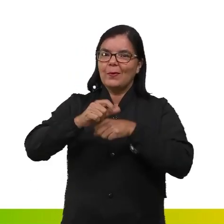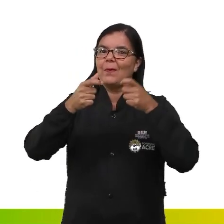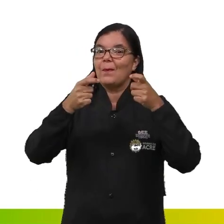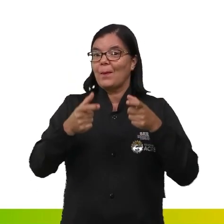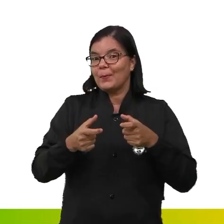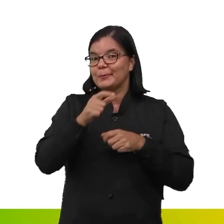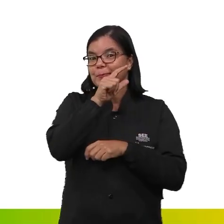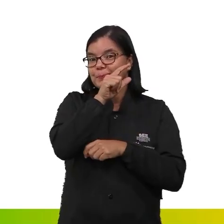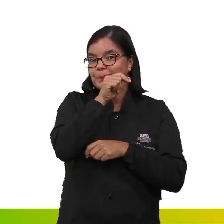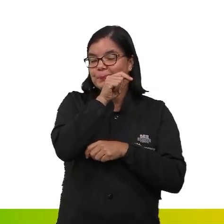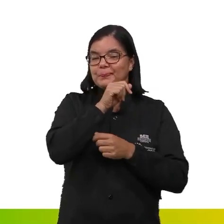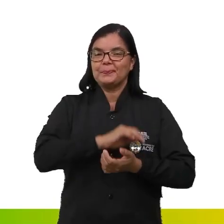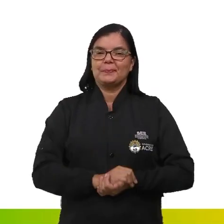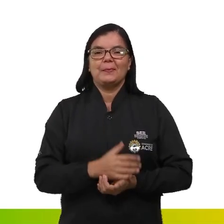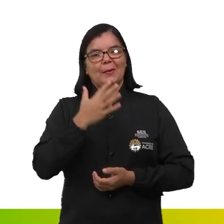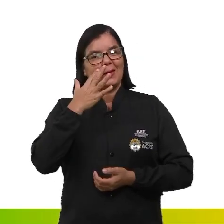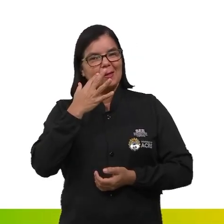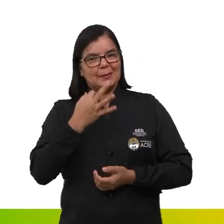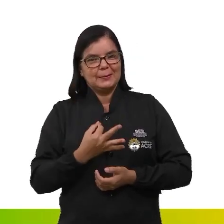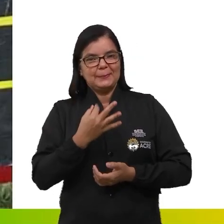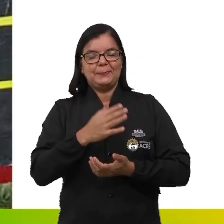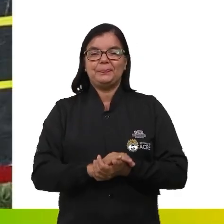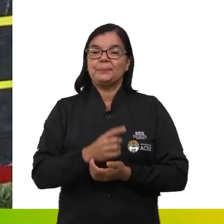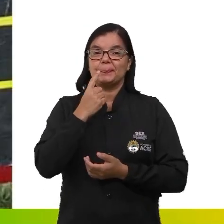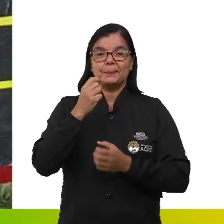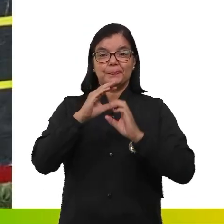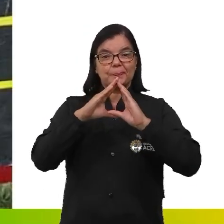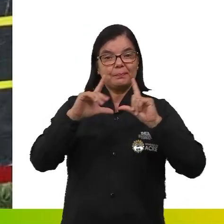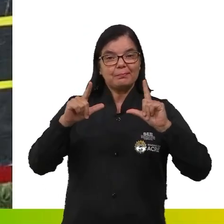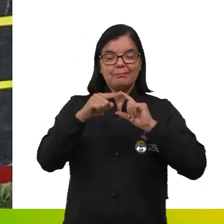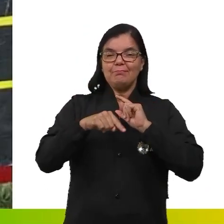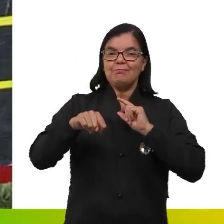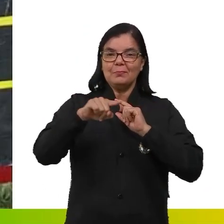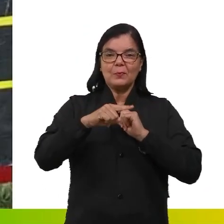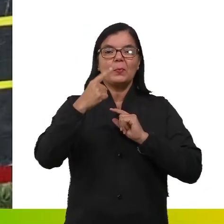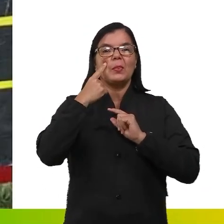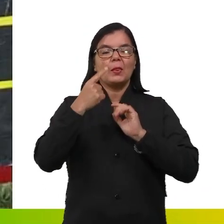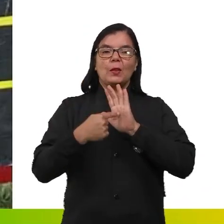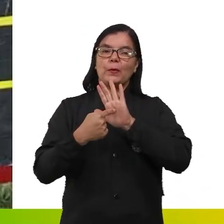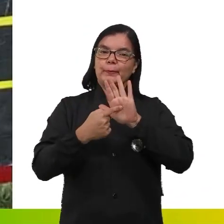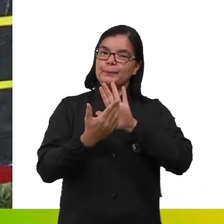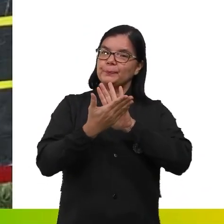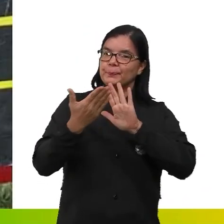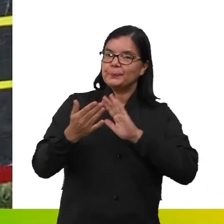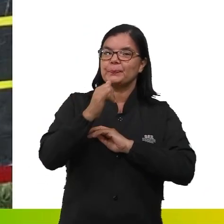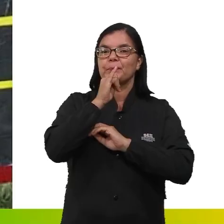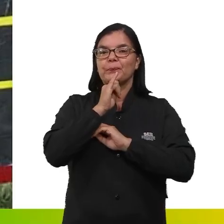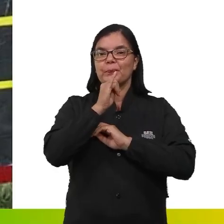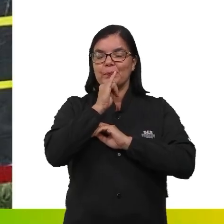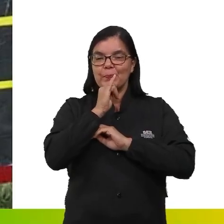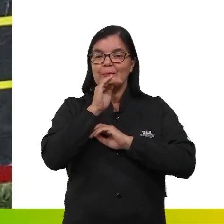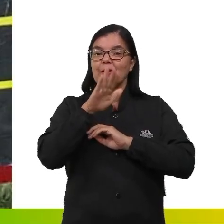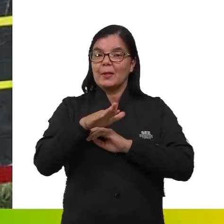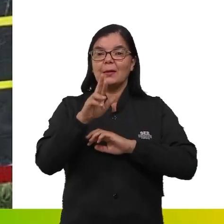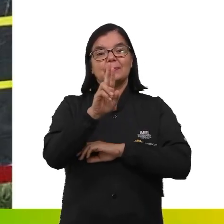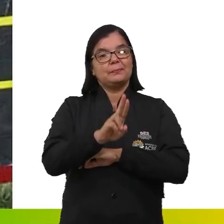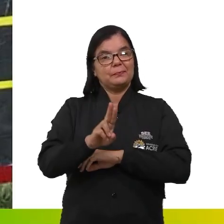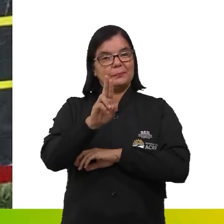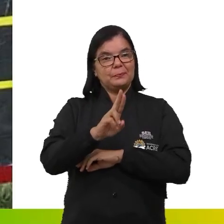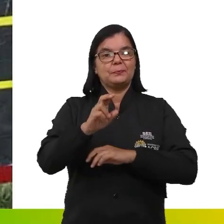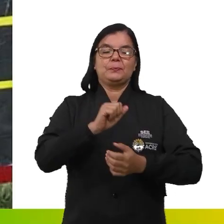pássaro está exatamente. Para ficar mais claro para vocês, eu trouxe esse outro exemplo aqui que é muito